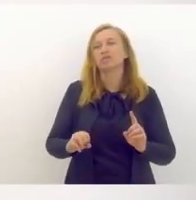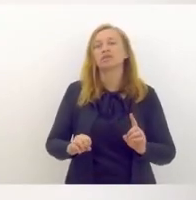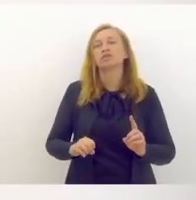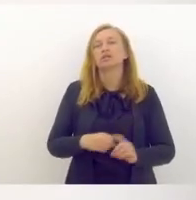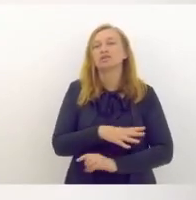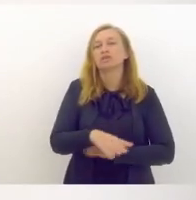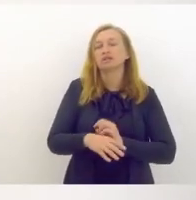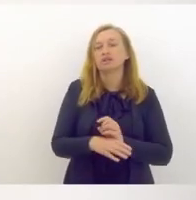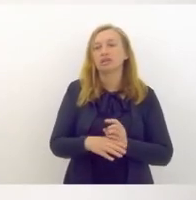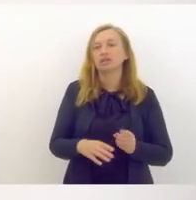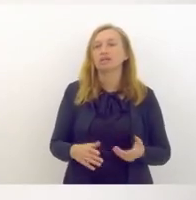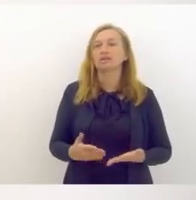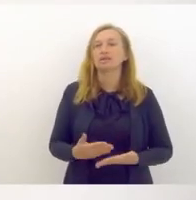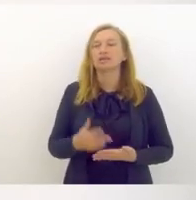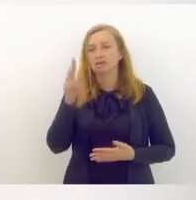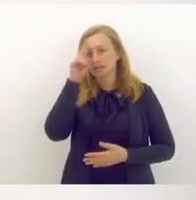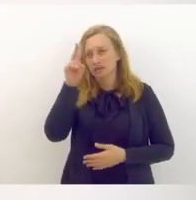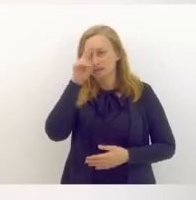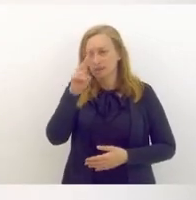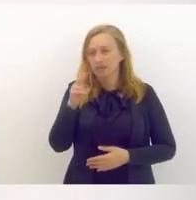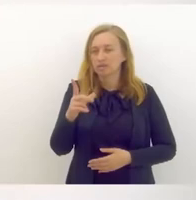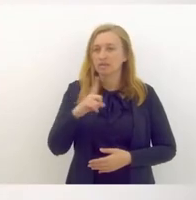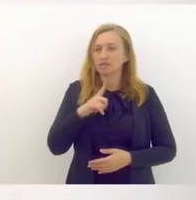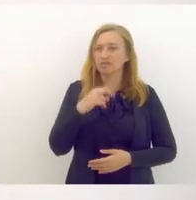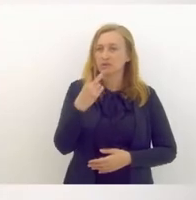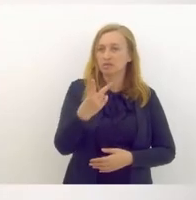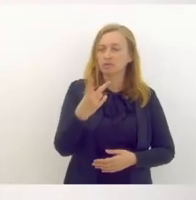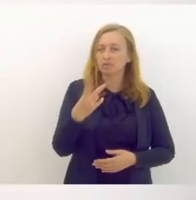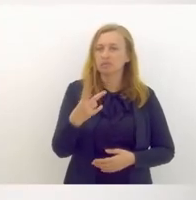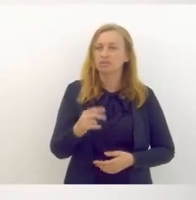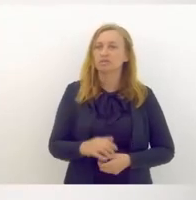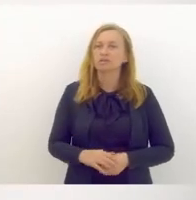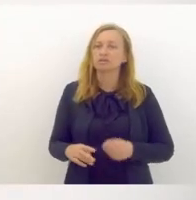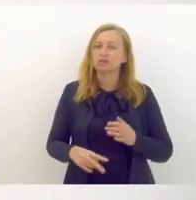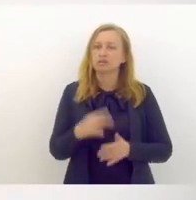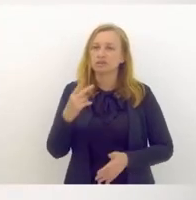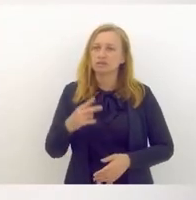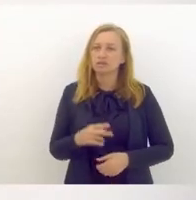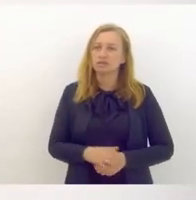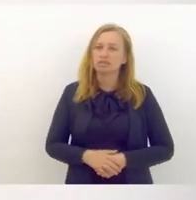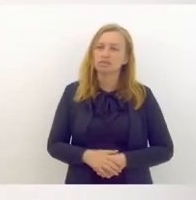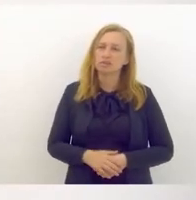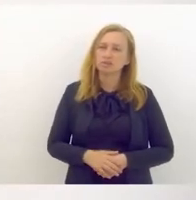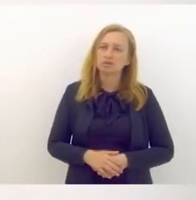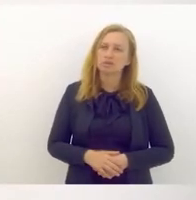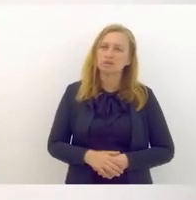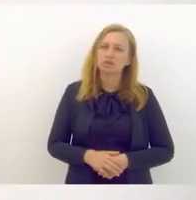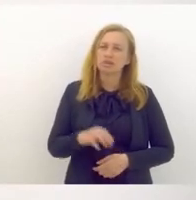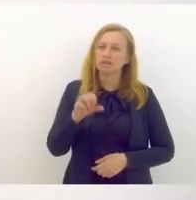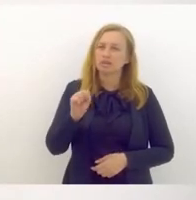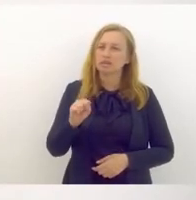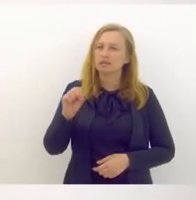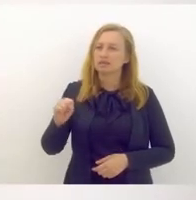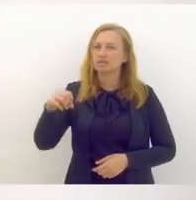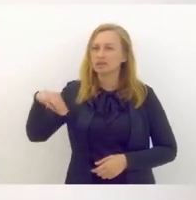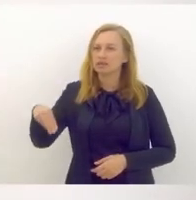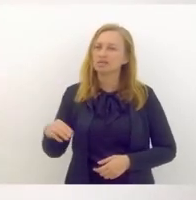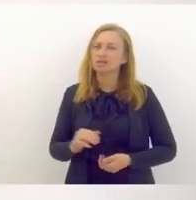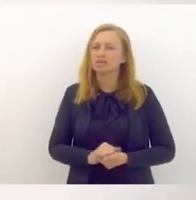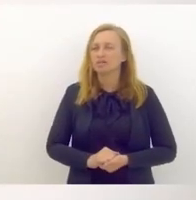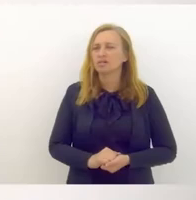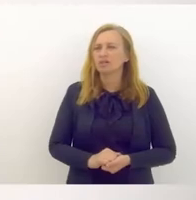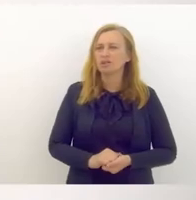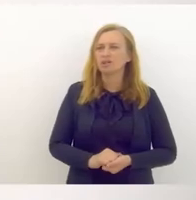Queria relembrar também, companheiros, que nós tivemos duas vezes lá na montanha de rejeito da CSN, enquanto Comissão de Meio Ambiente, do